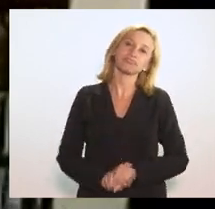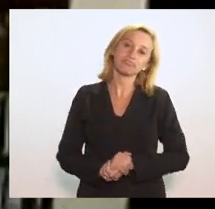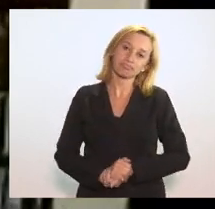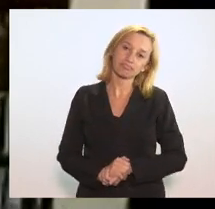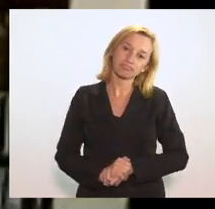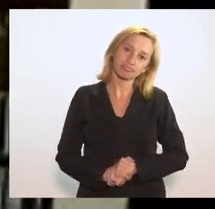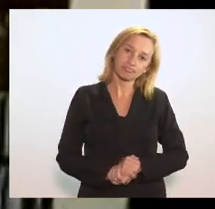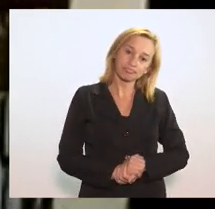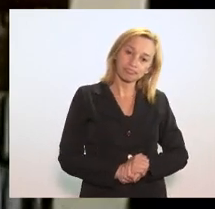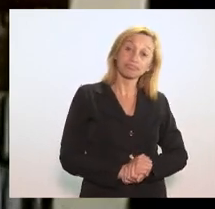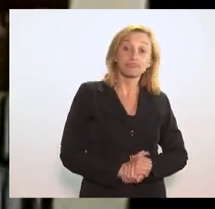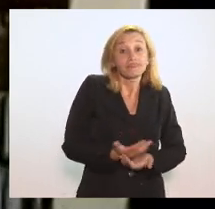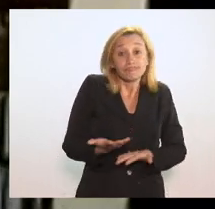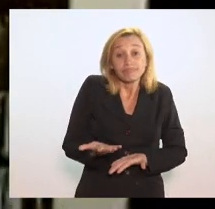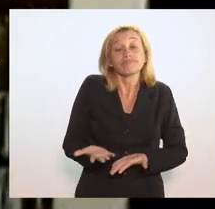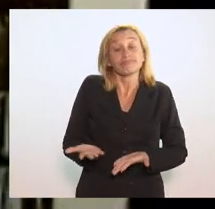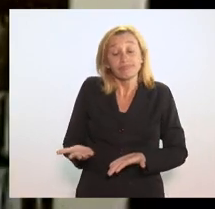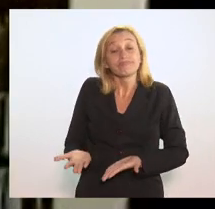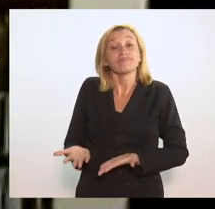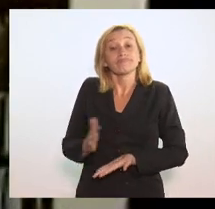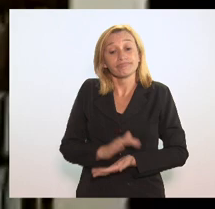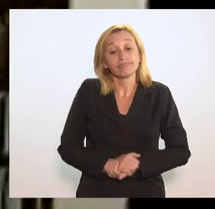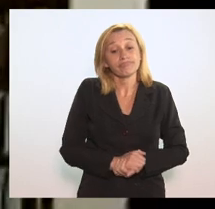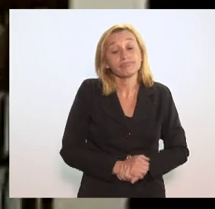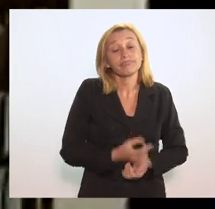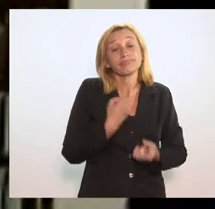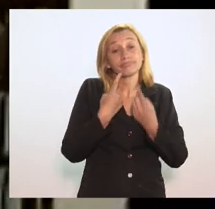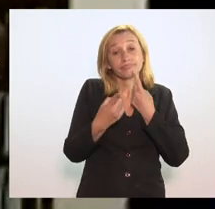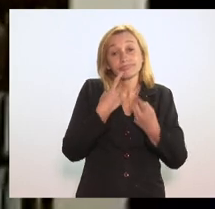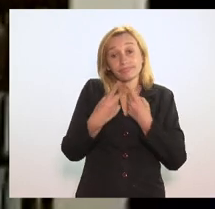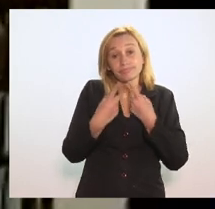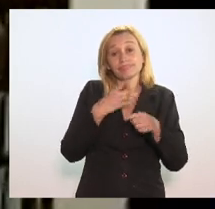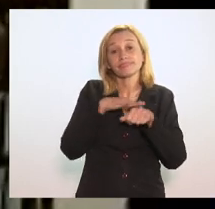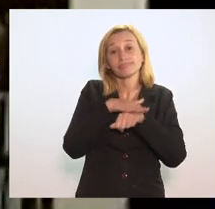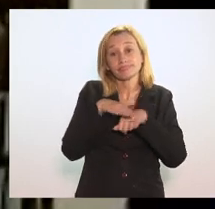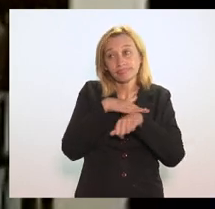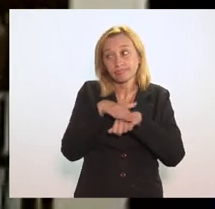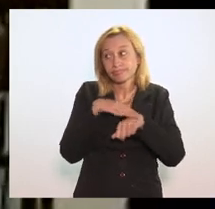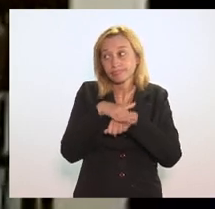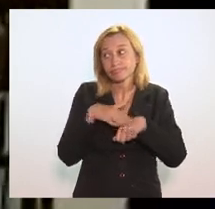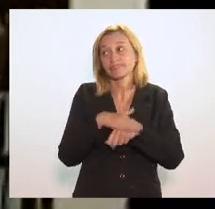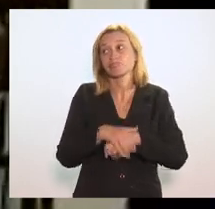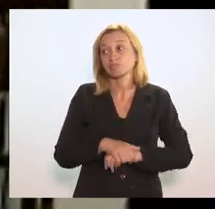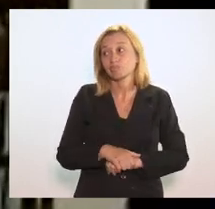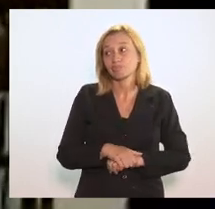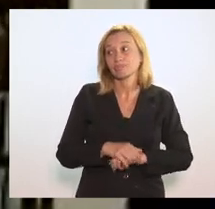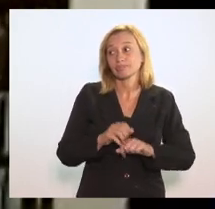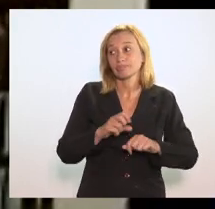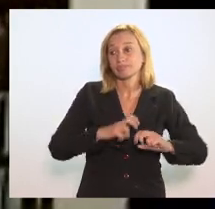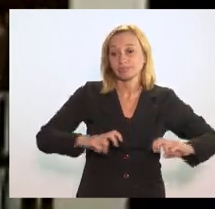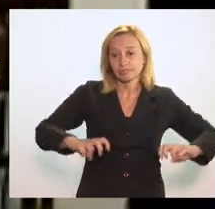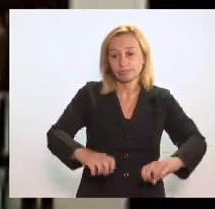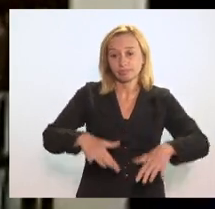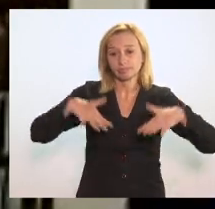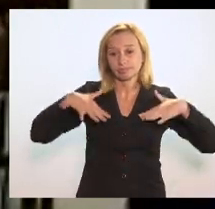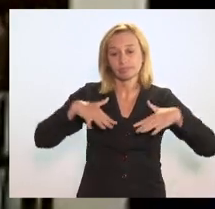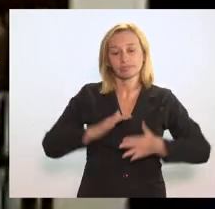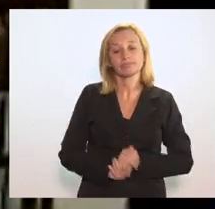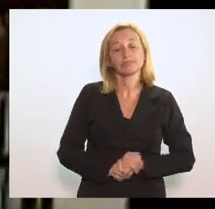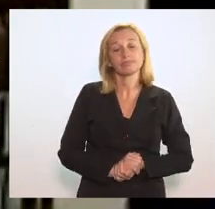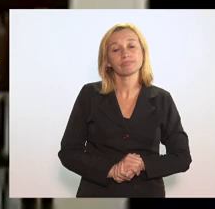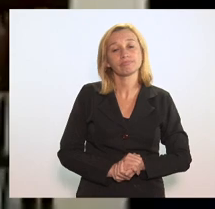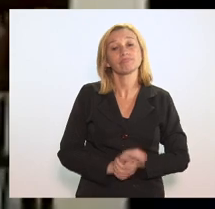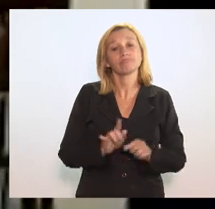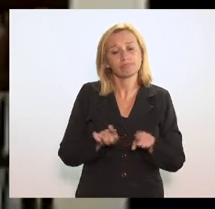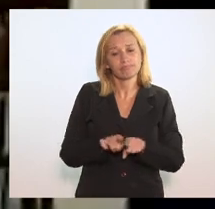é isso que a gente tem discutido e conversado na Assembleia Legislativa.